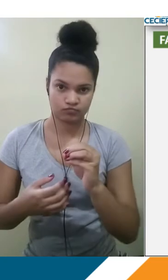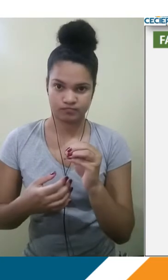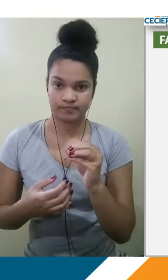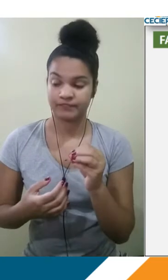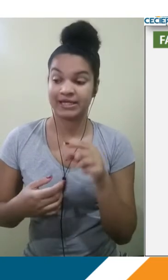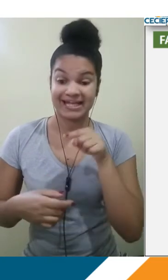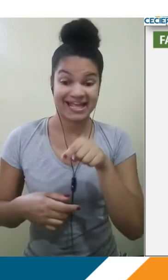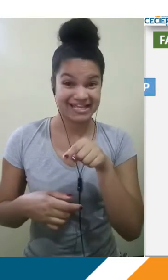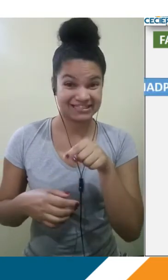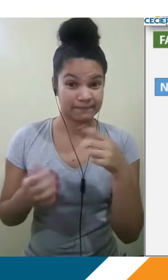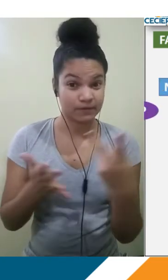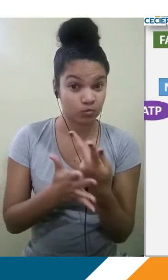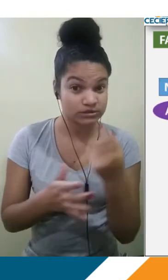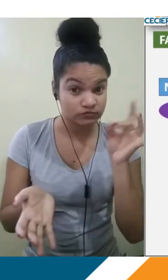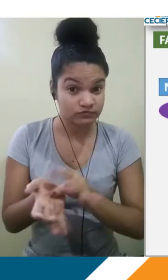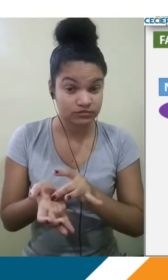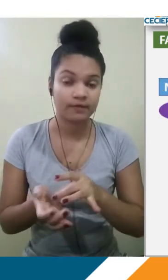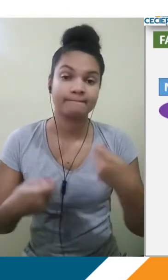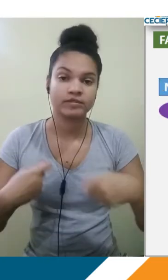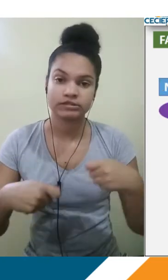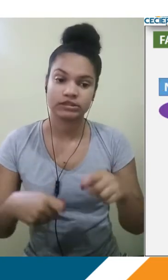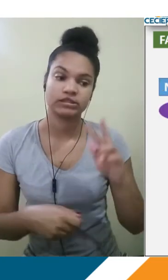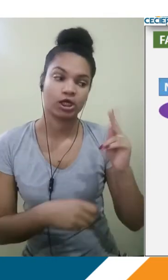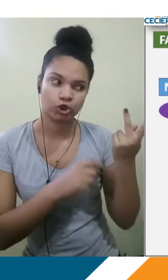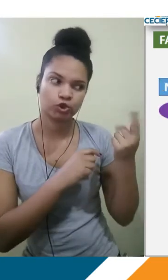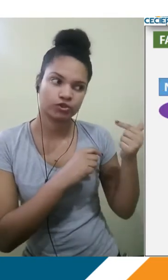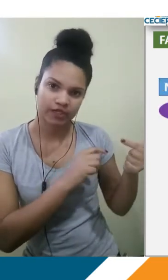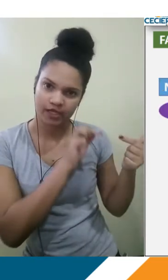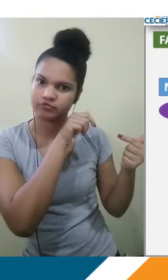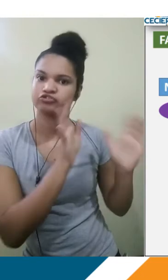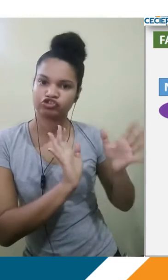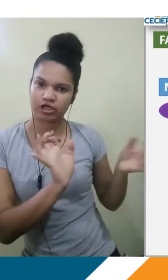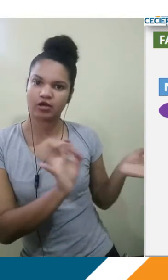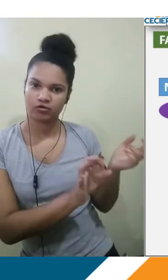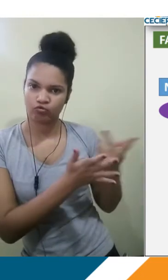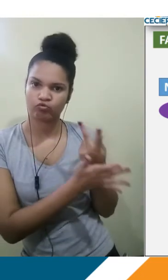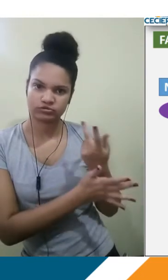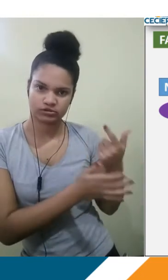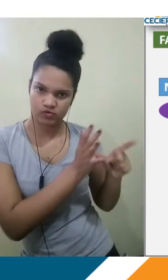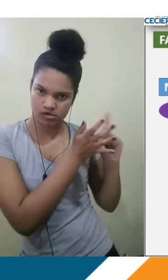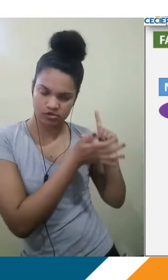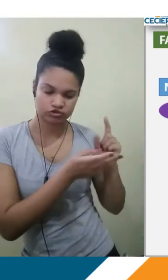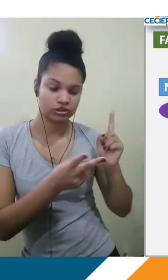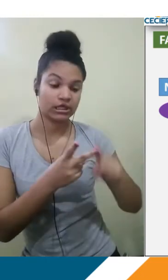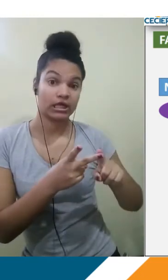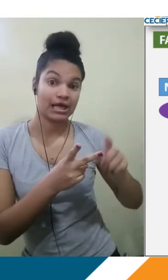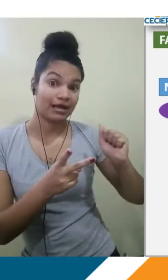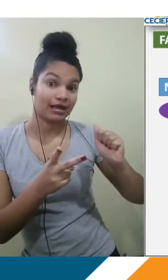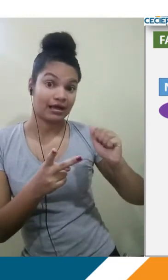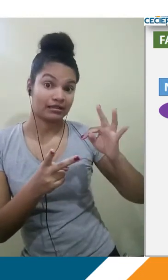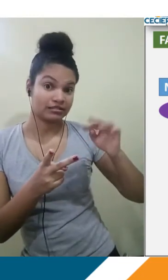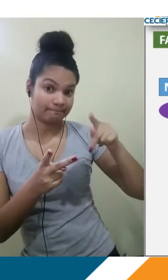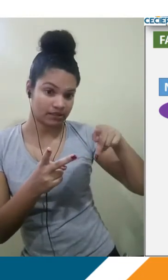para acontecer, precisa dos hidrogênios obtidos na fase fotoquímica e do ATP, também